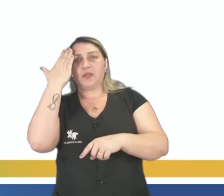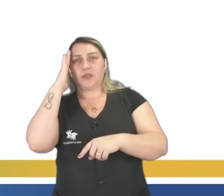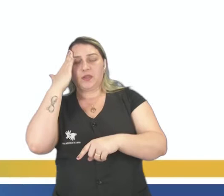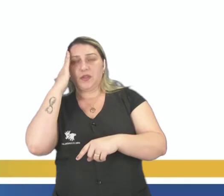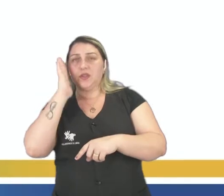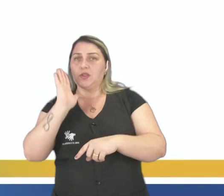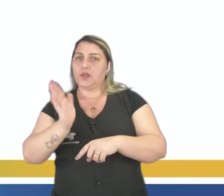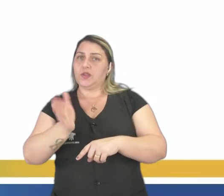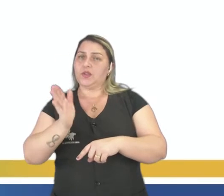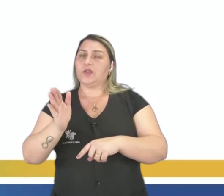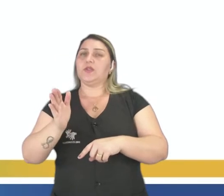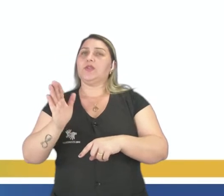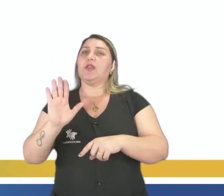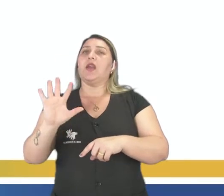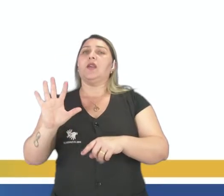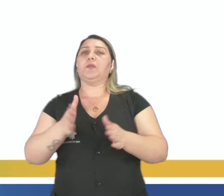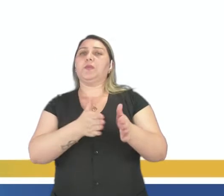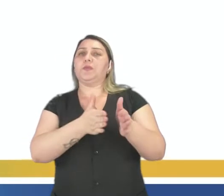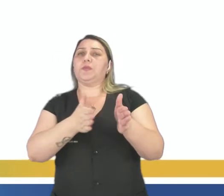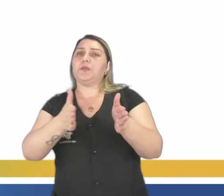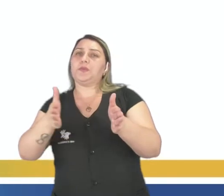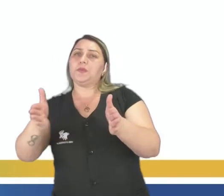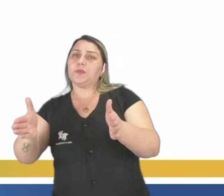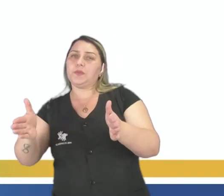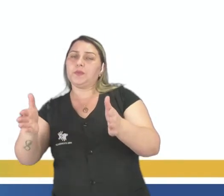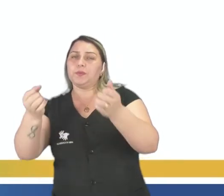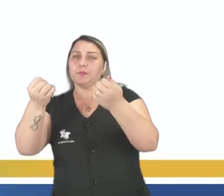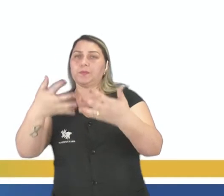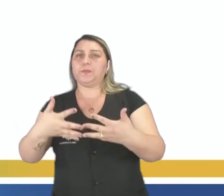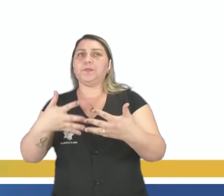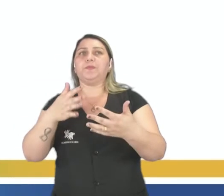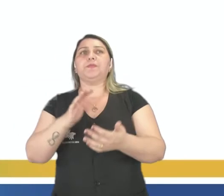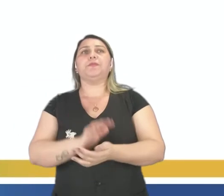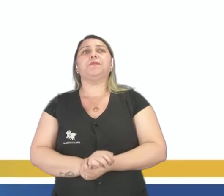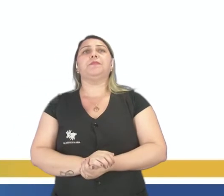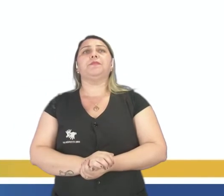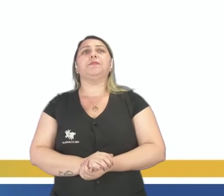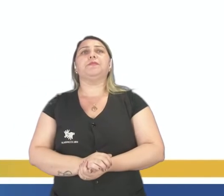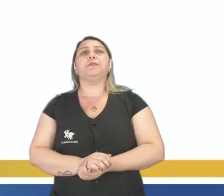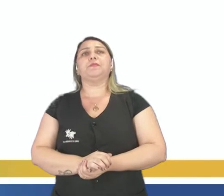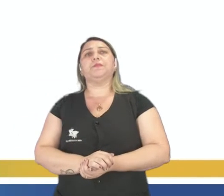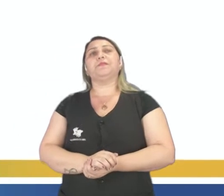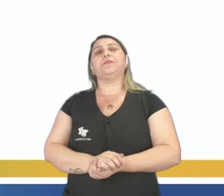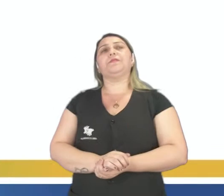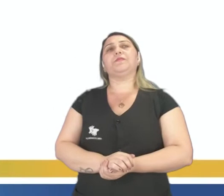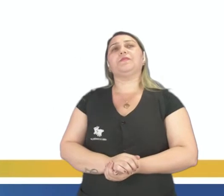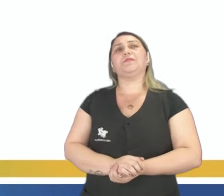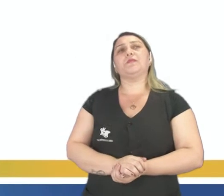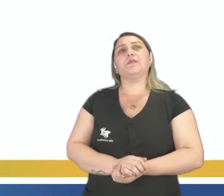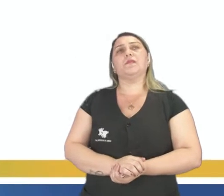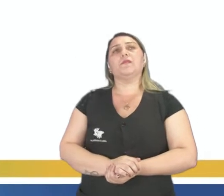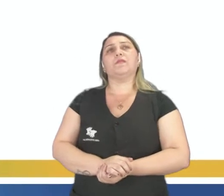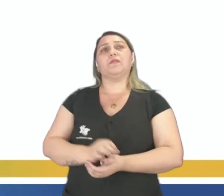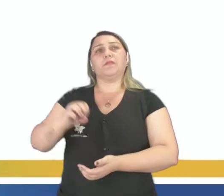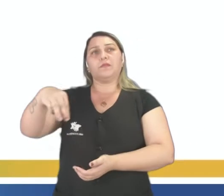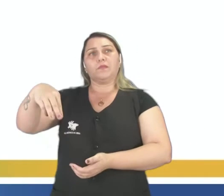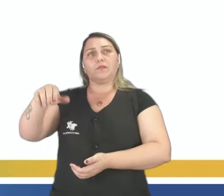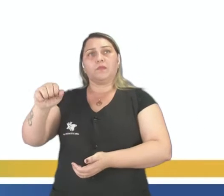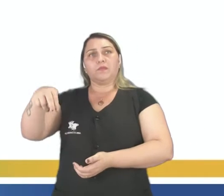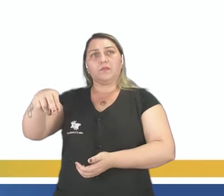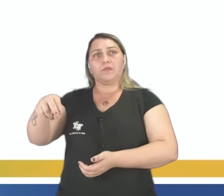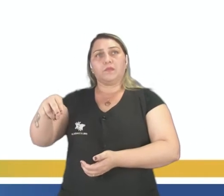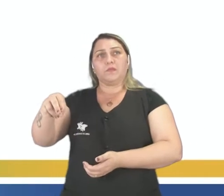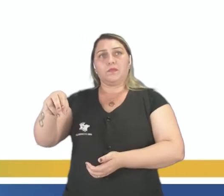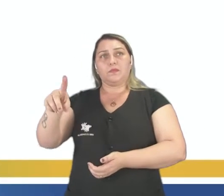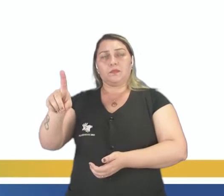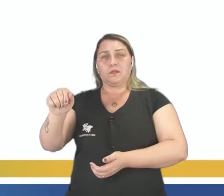que conta fatos numa sequência temporal, ok? Vamos para o próximo slide. Então, temos o mandato, que